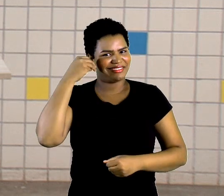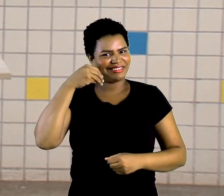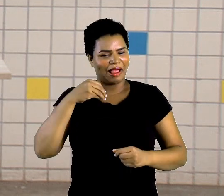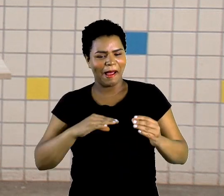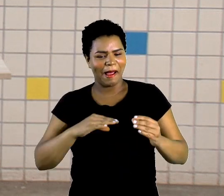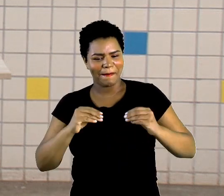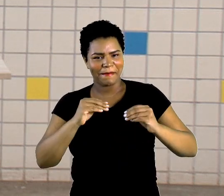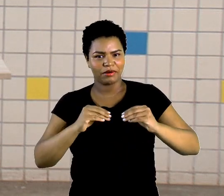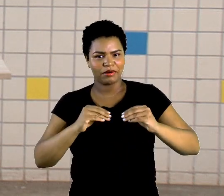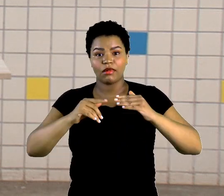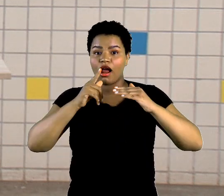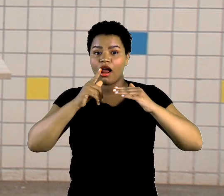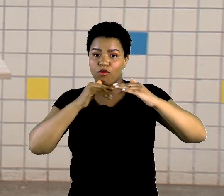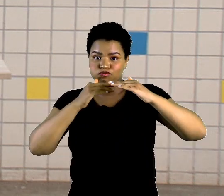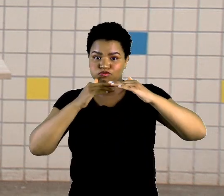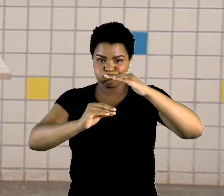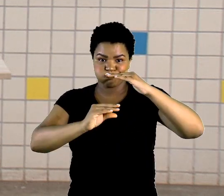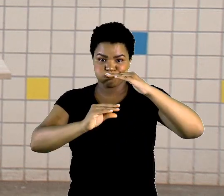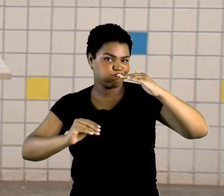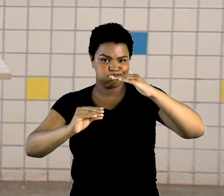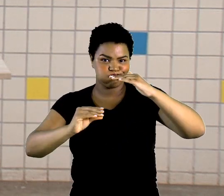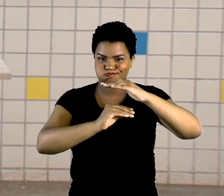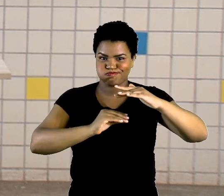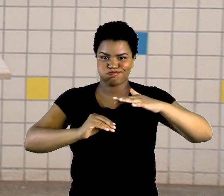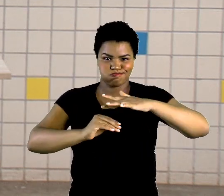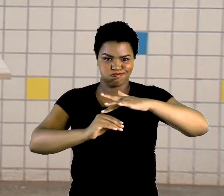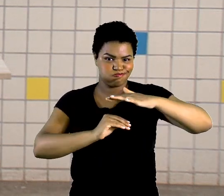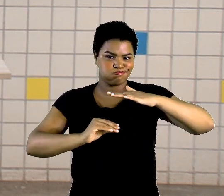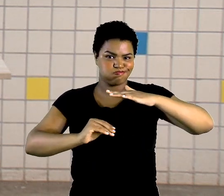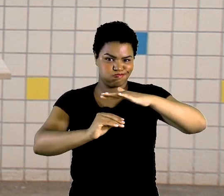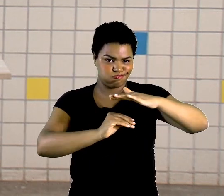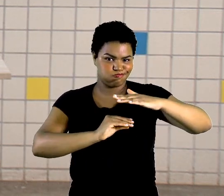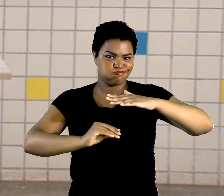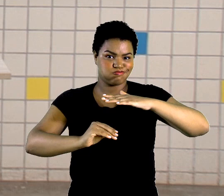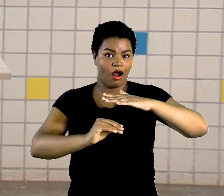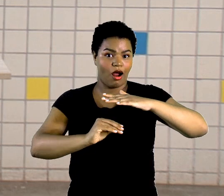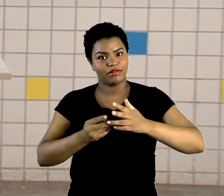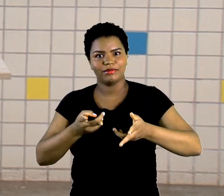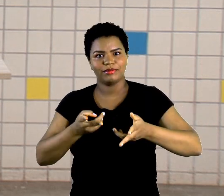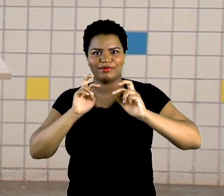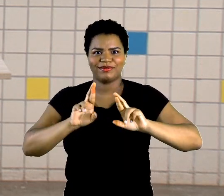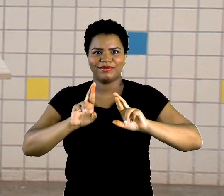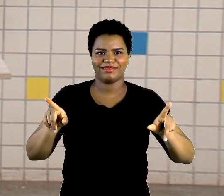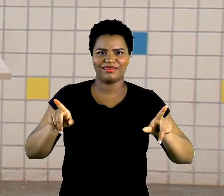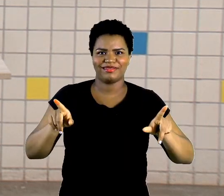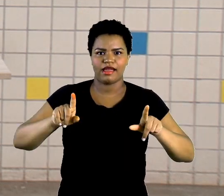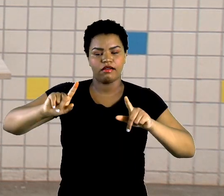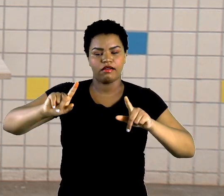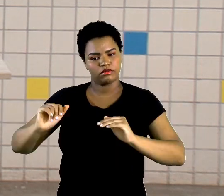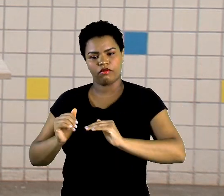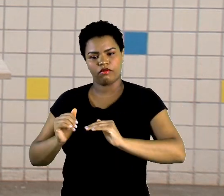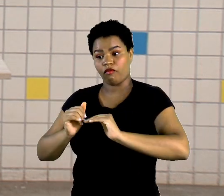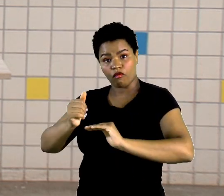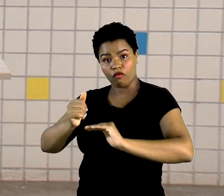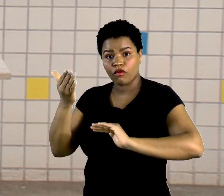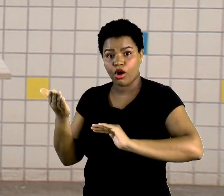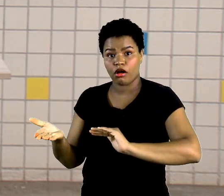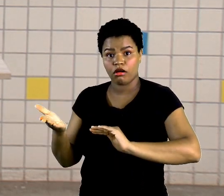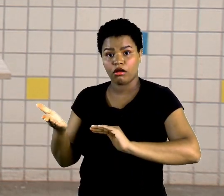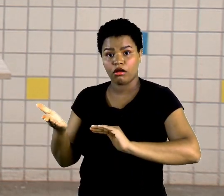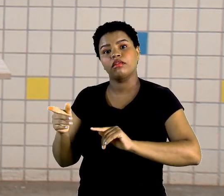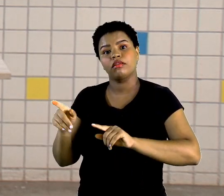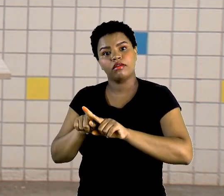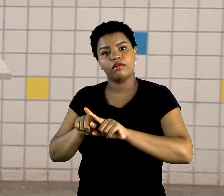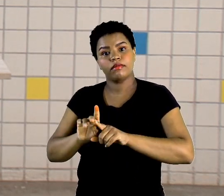aí debaixo da água que você vai ver uma diferença quando você está fora, quando você está dentro